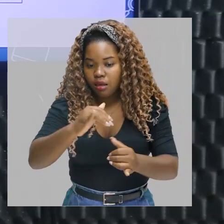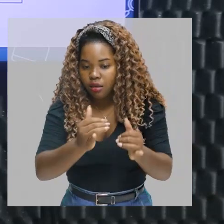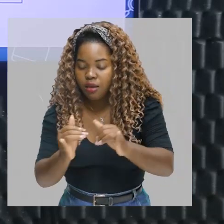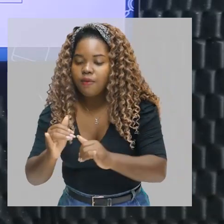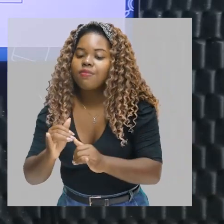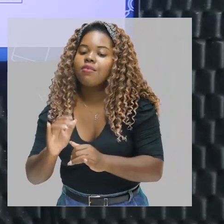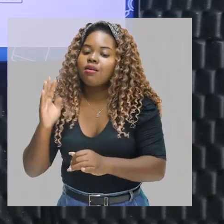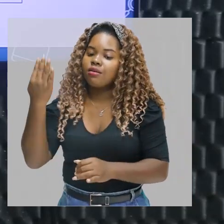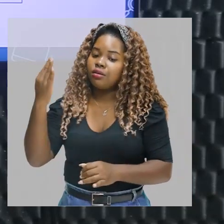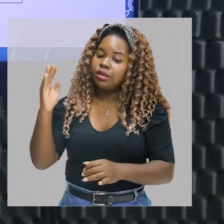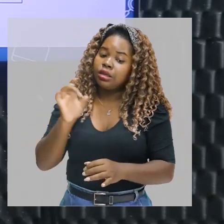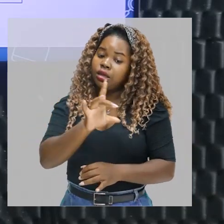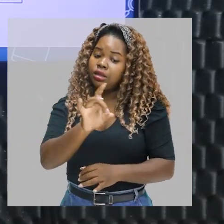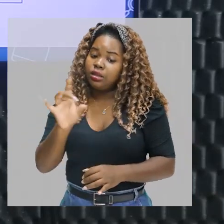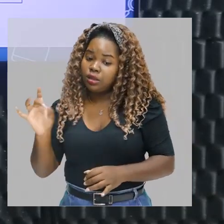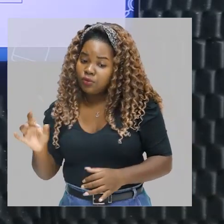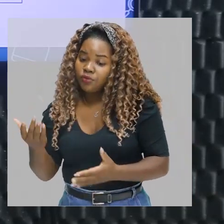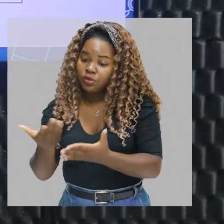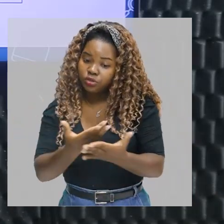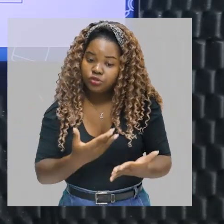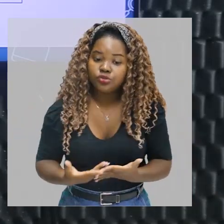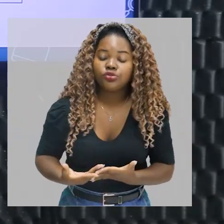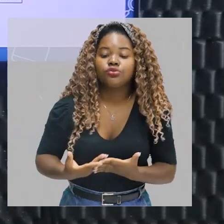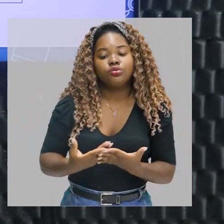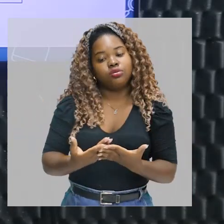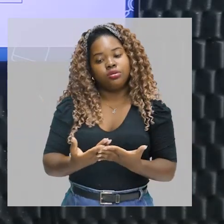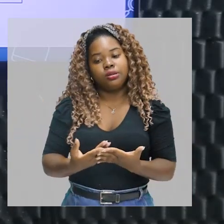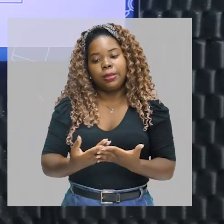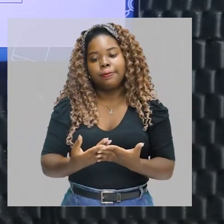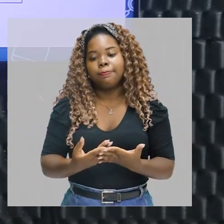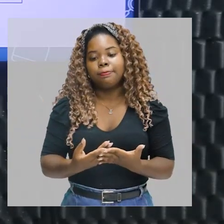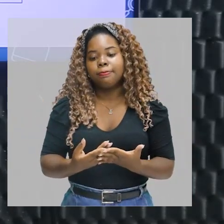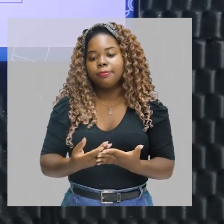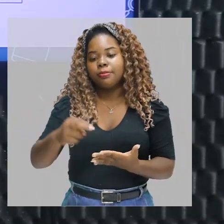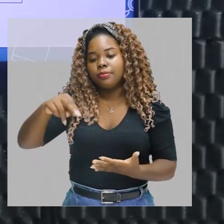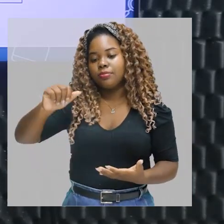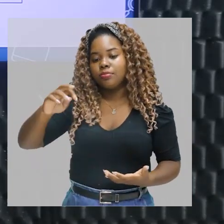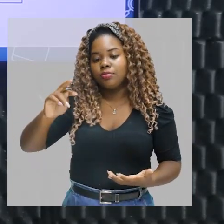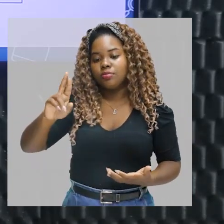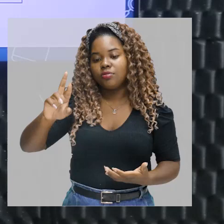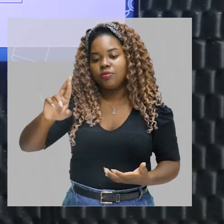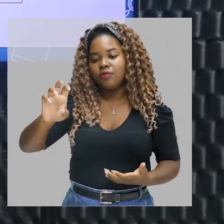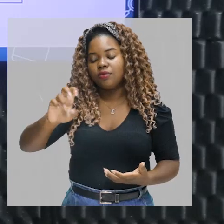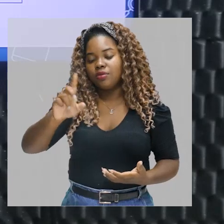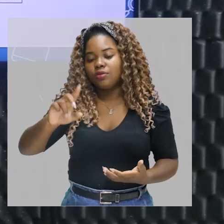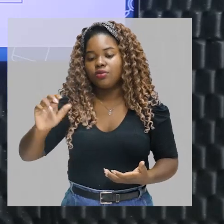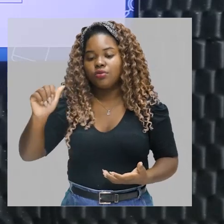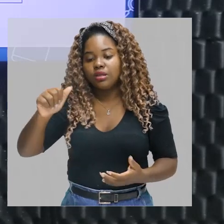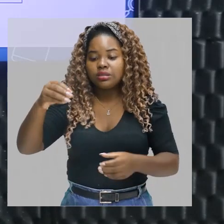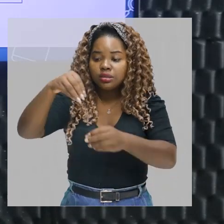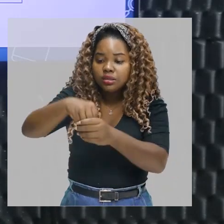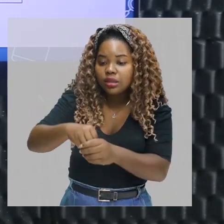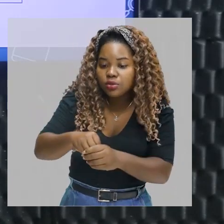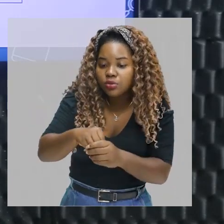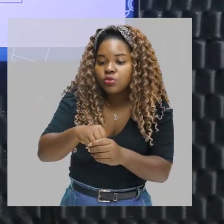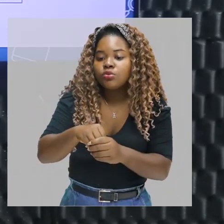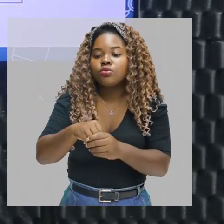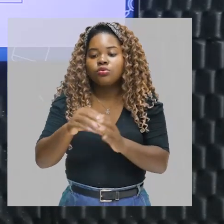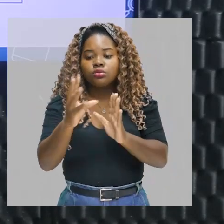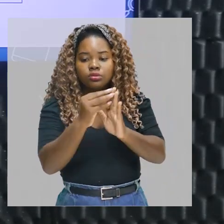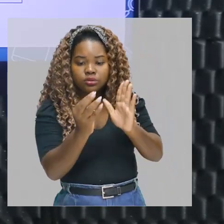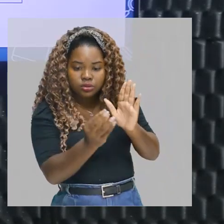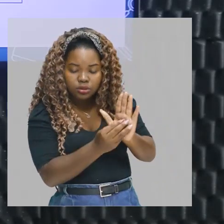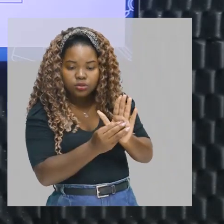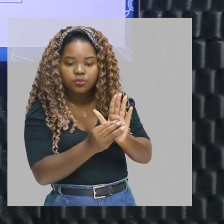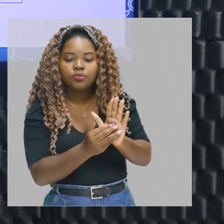estudar a natureza dentro, né, de suas fronteiras. Isso para o ensino básico, logicamente. Então a física